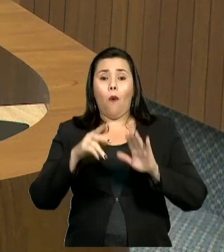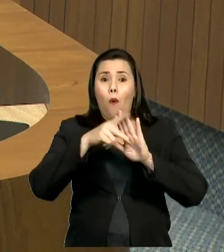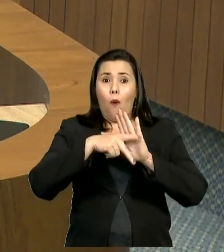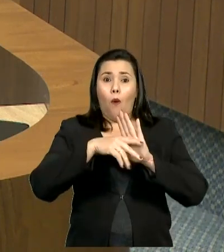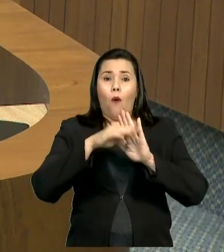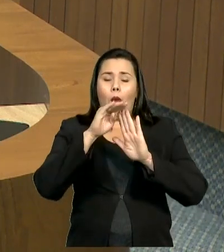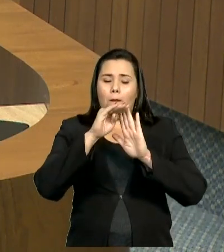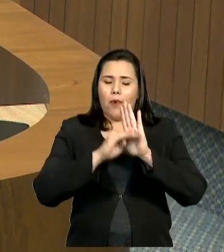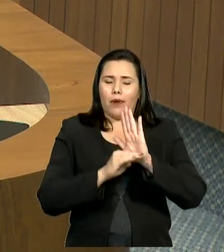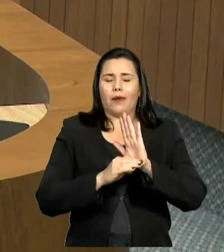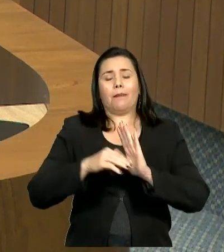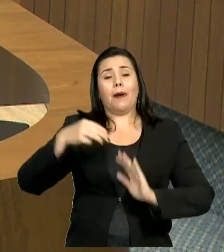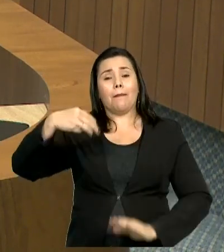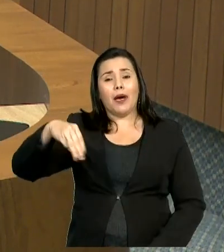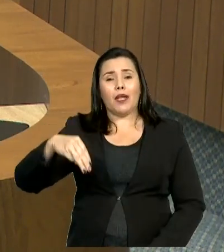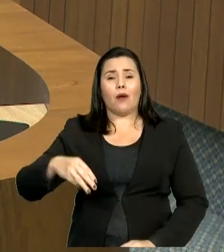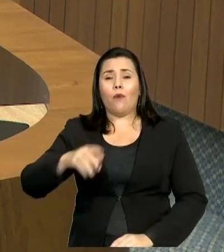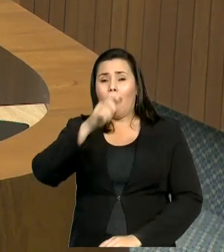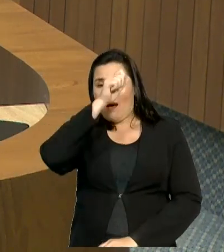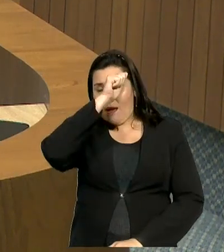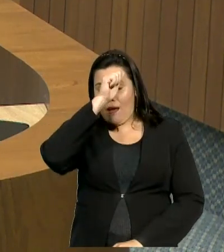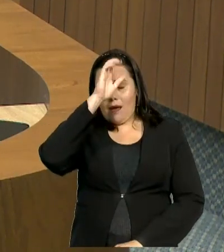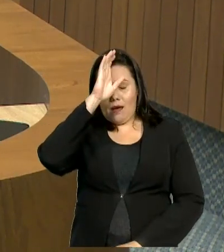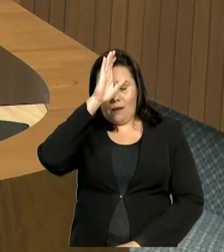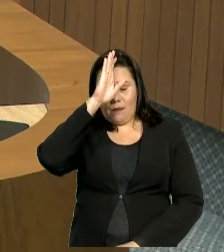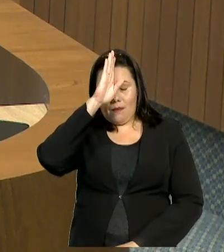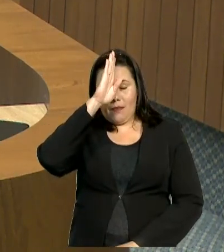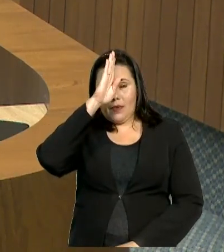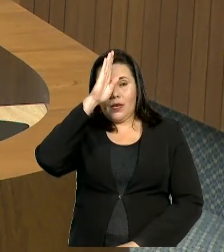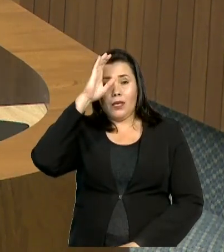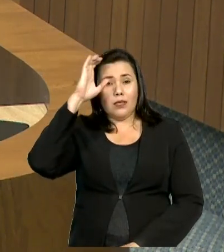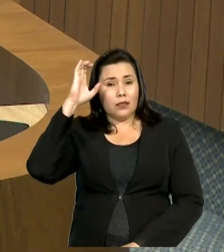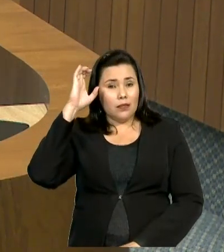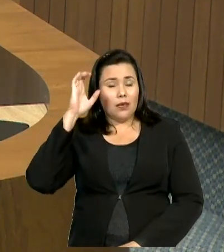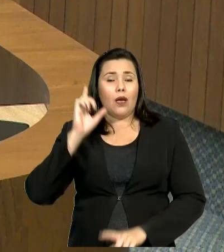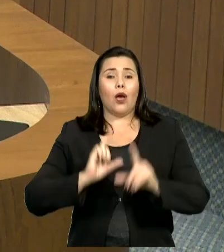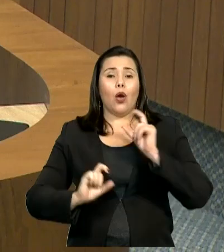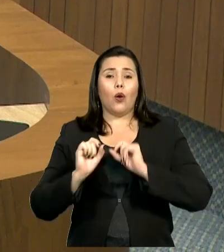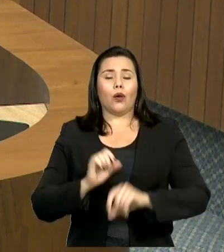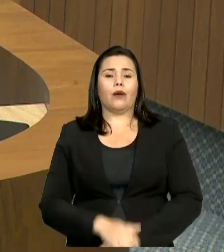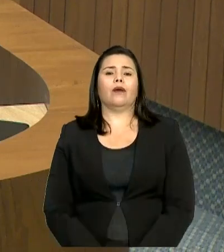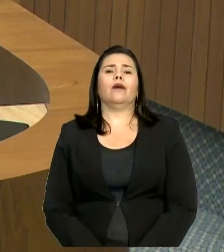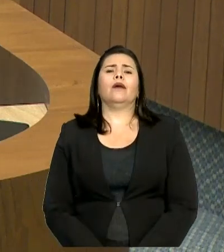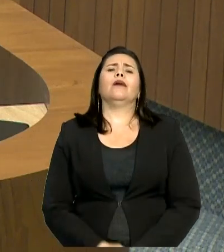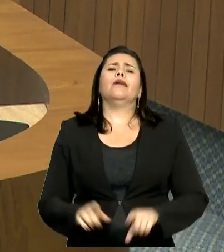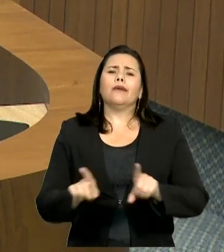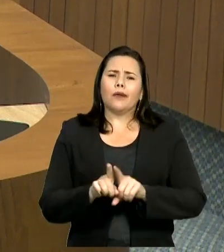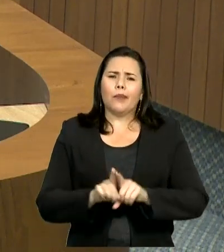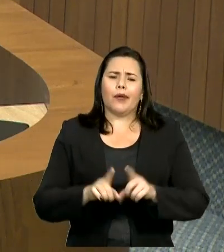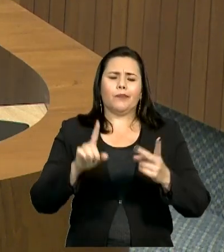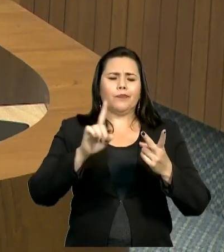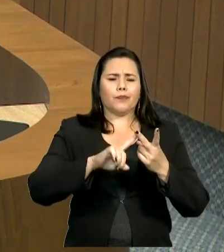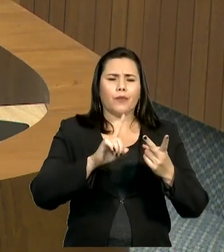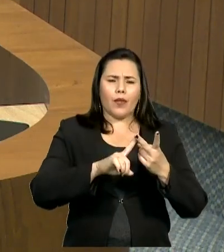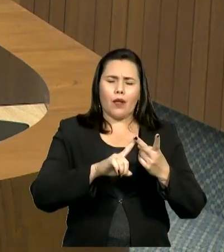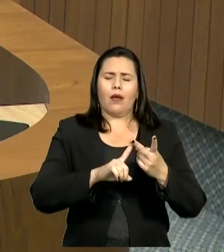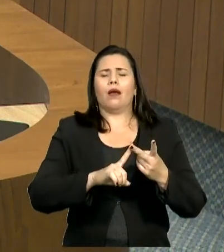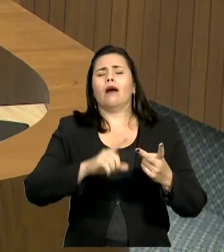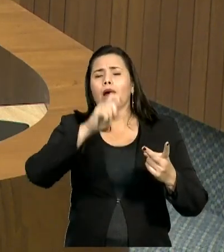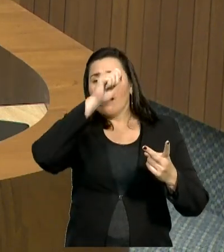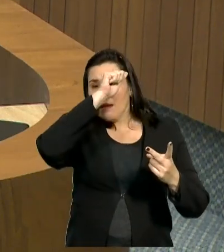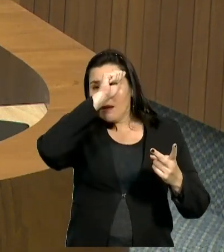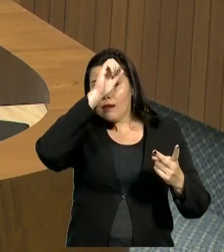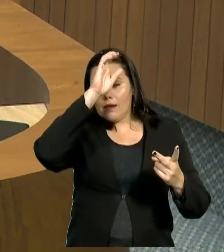o Compromisso Nacional Criança Alfabetizada, onde é a alfabetização na idade certa, para que essas